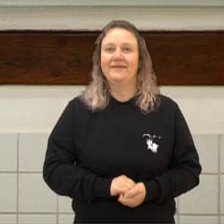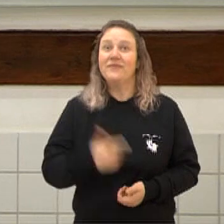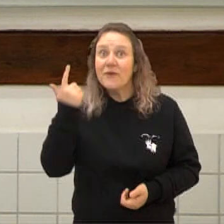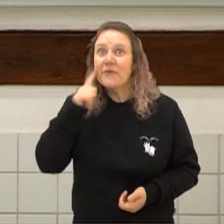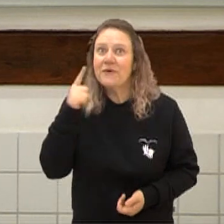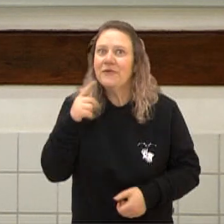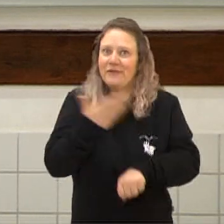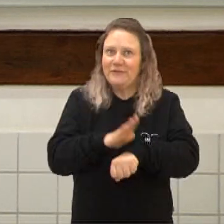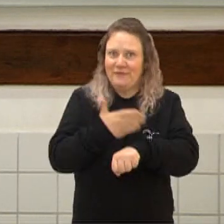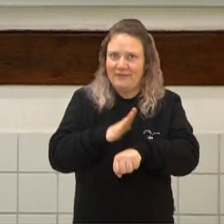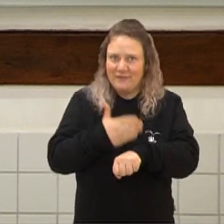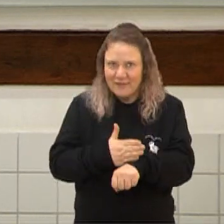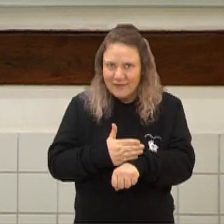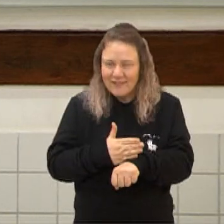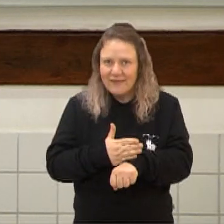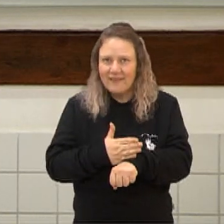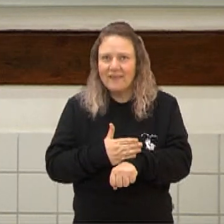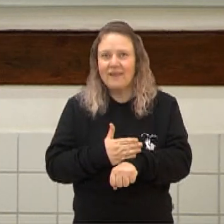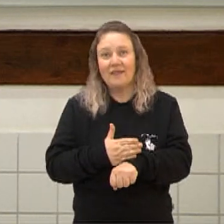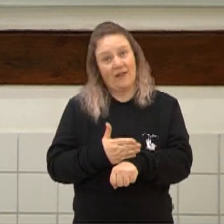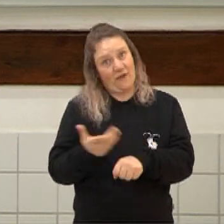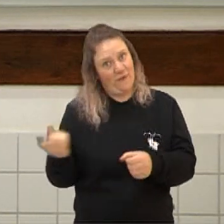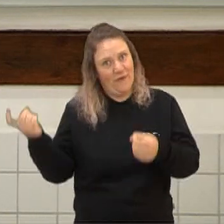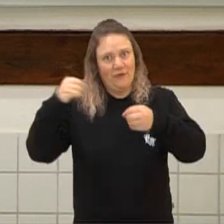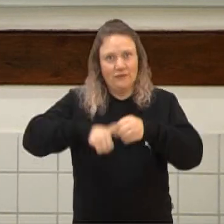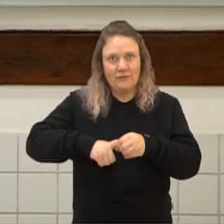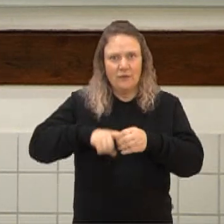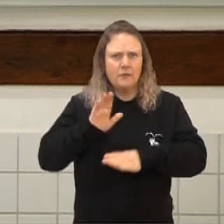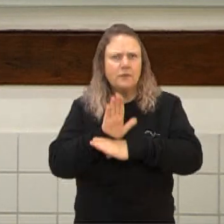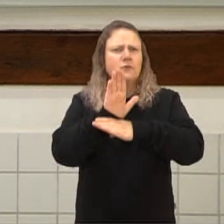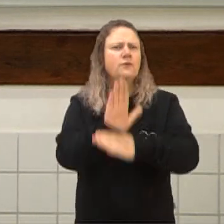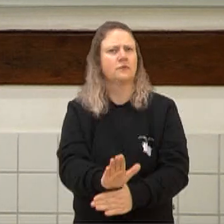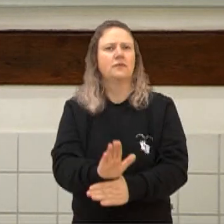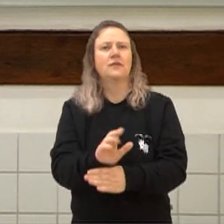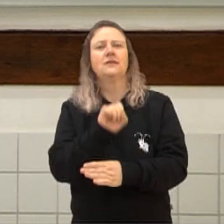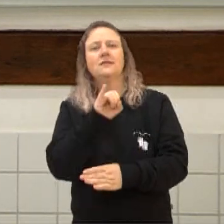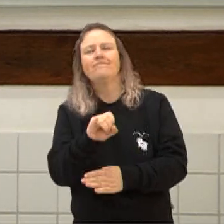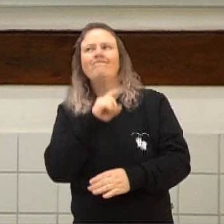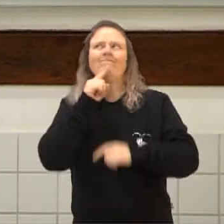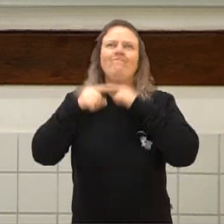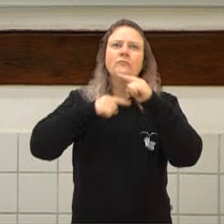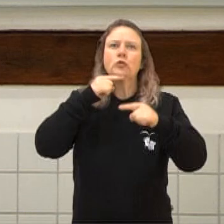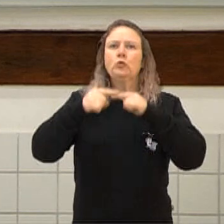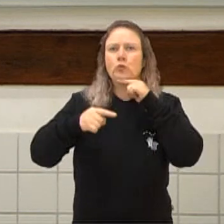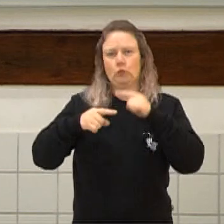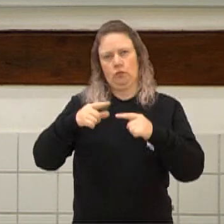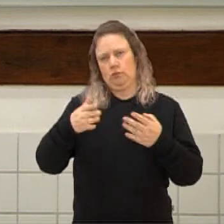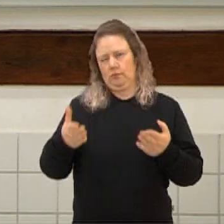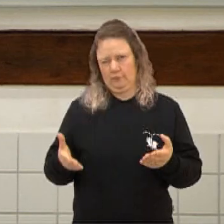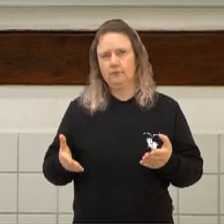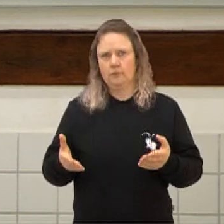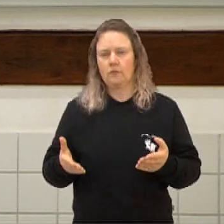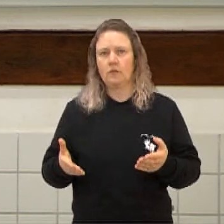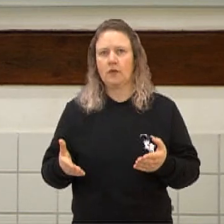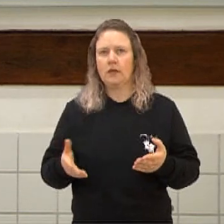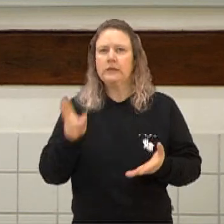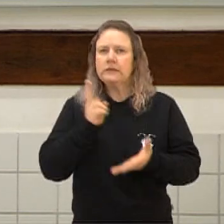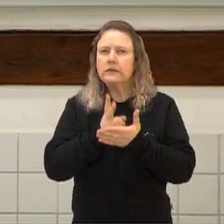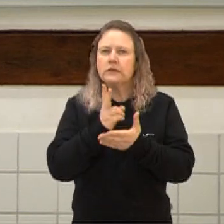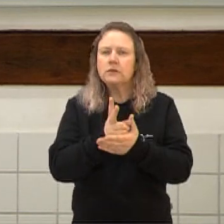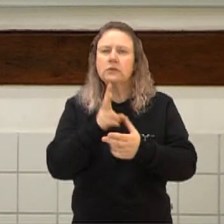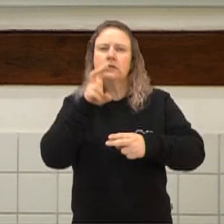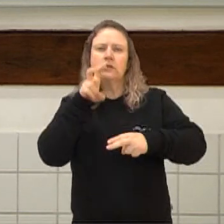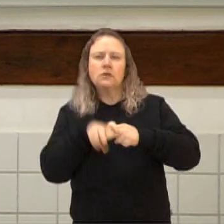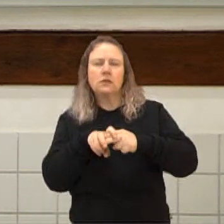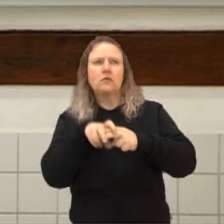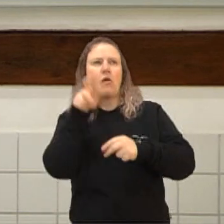Conseguiu resolver o exercício? Estou aqui de novo para auxiliar você caso você não tenha conseguido. Toda vez que você senta para assistir a aula,